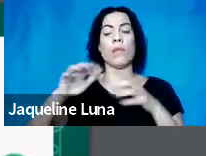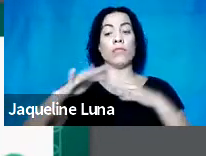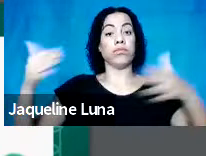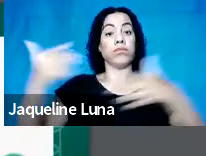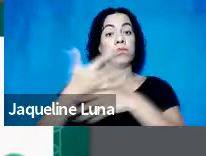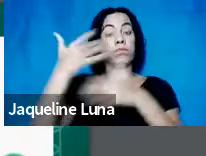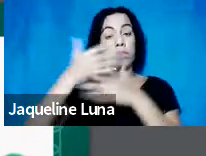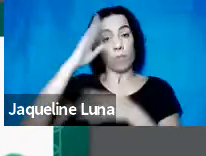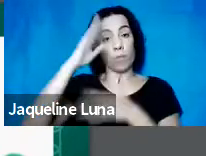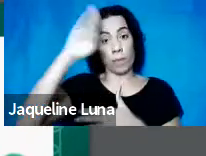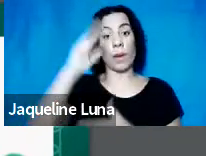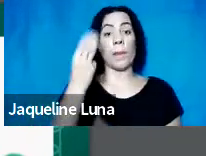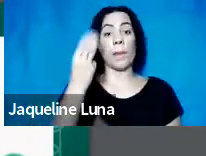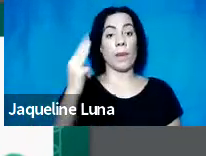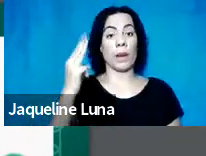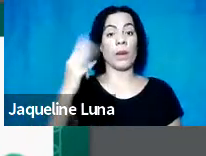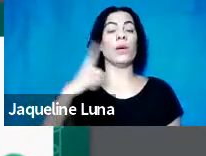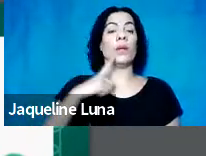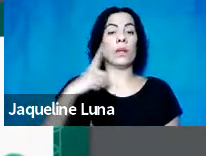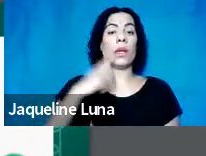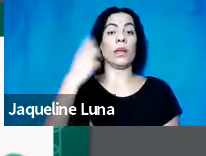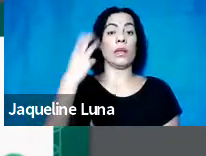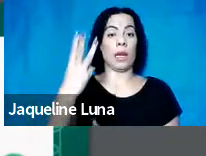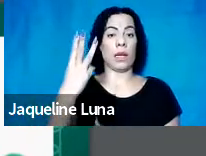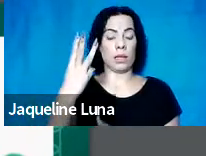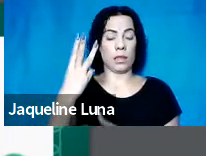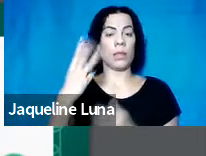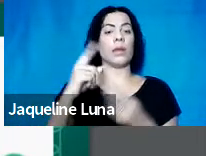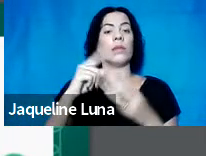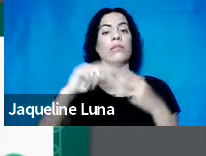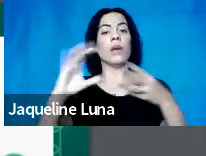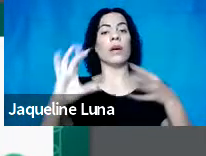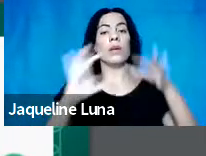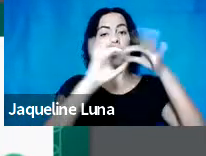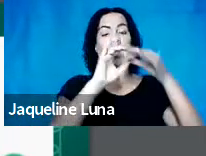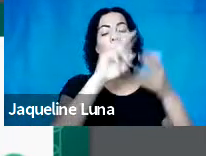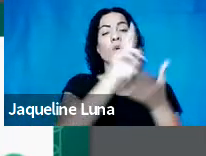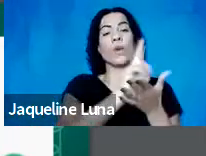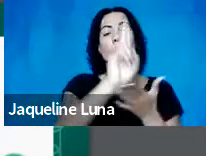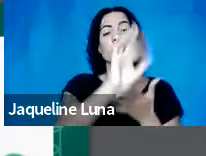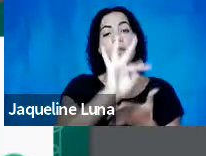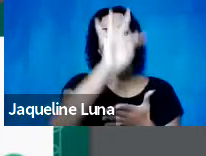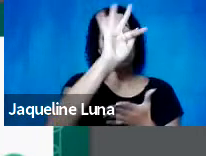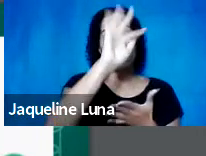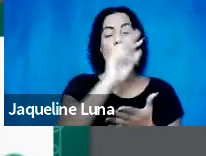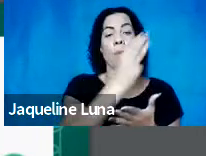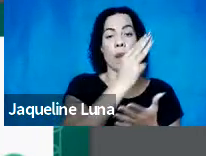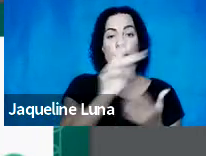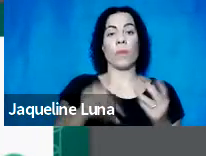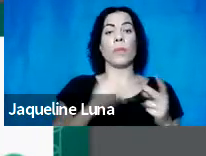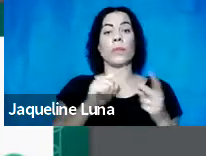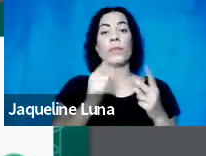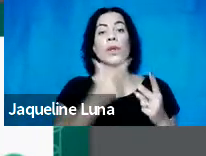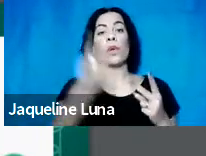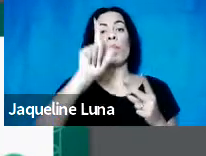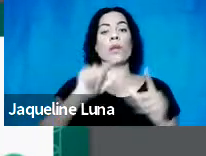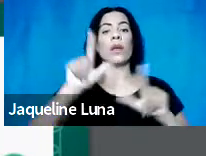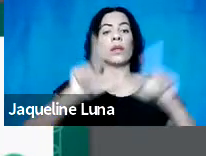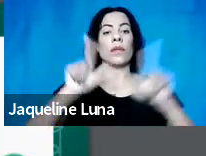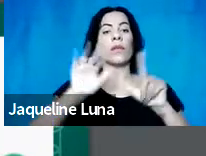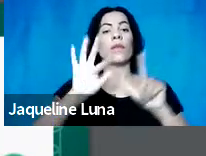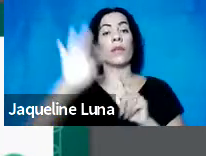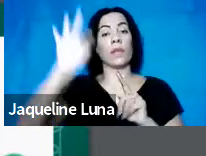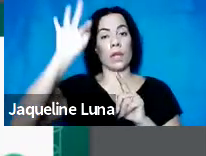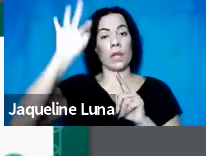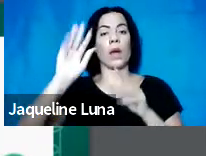de São Paulo. Maranhão, a gente tem 3 emissoras, uma ligada à Universidade Federal do Maranhão, outra ligada ao Instituto Federal do